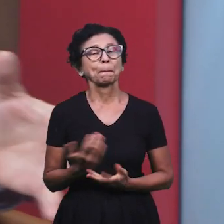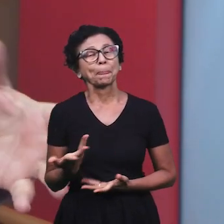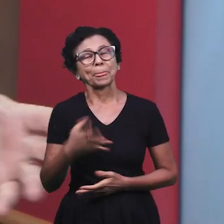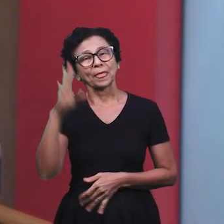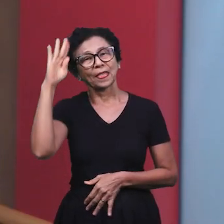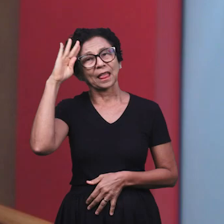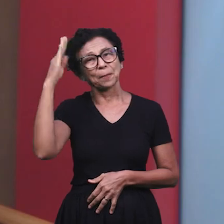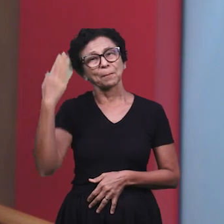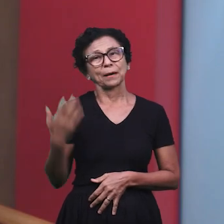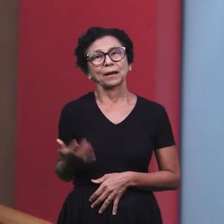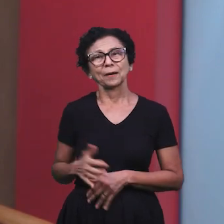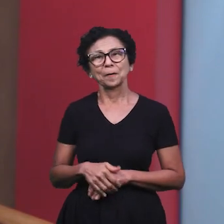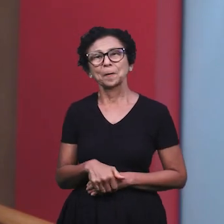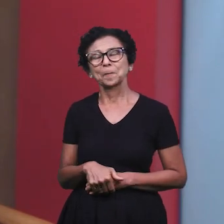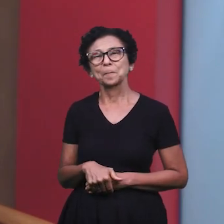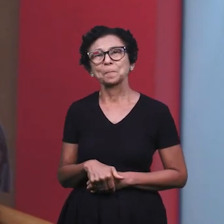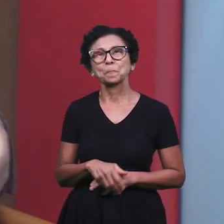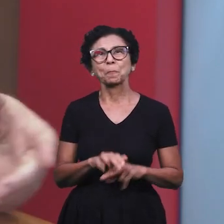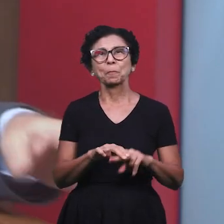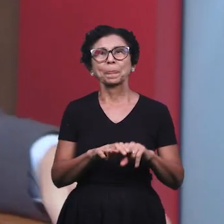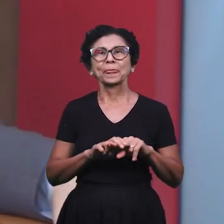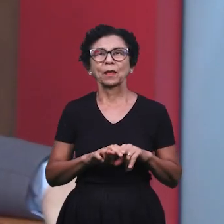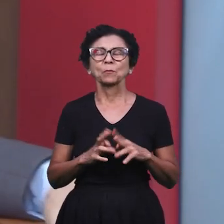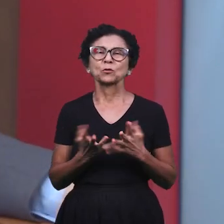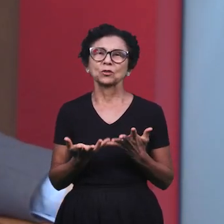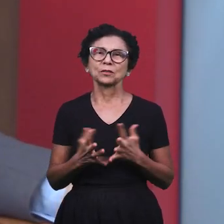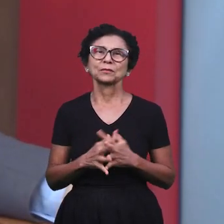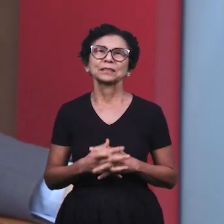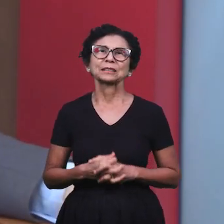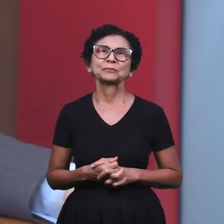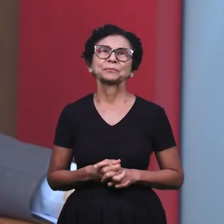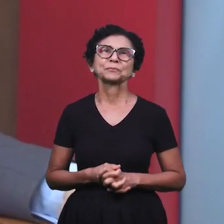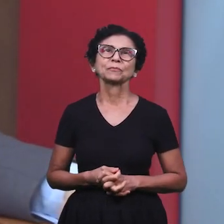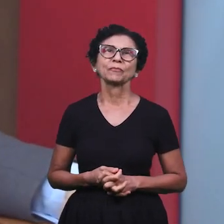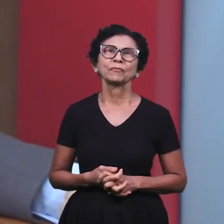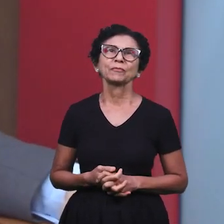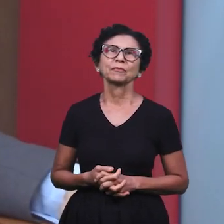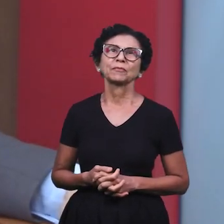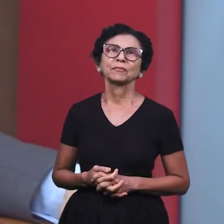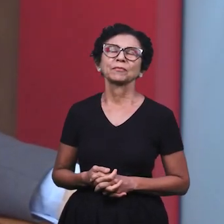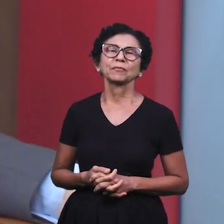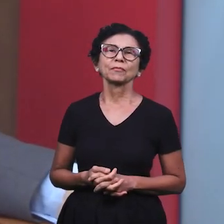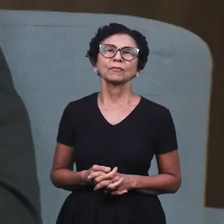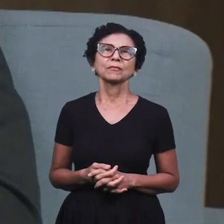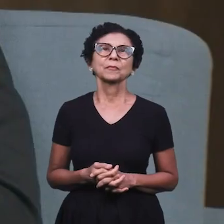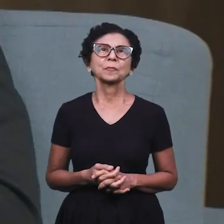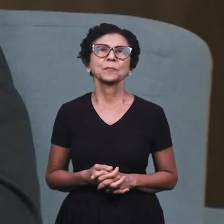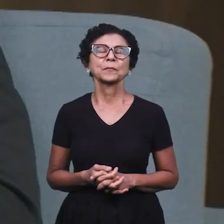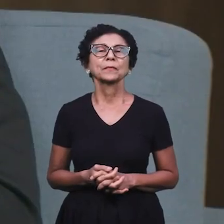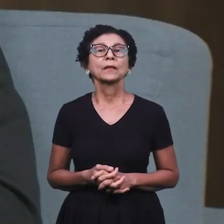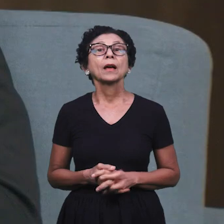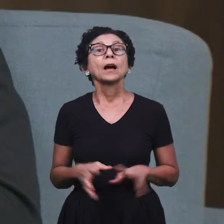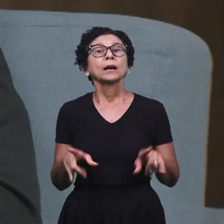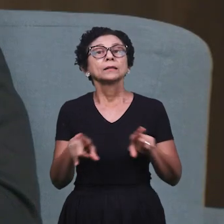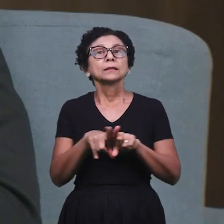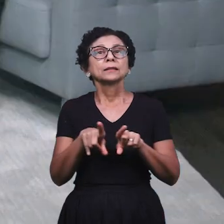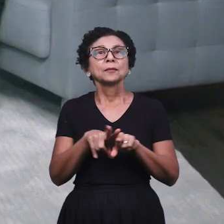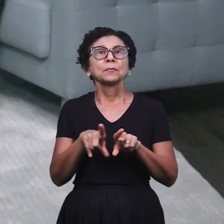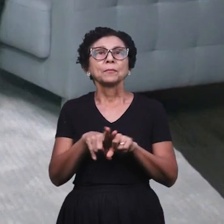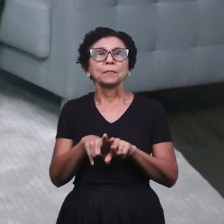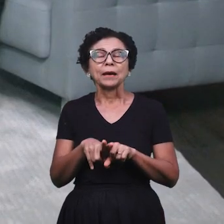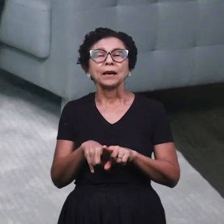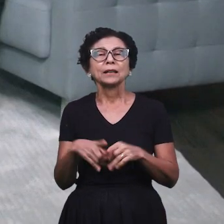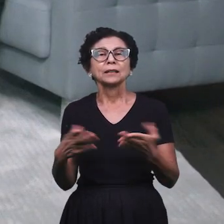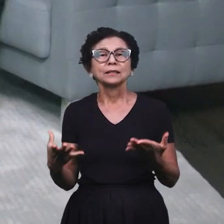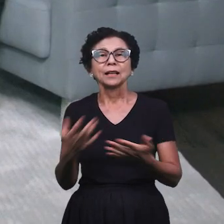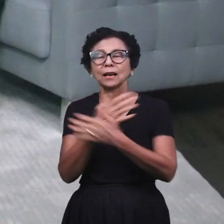principais maneiras ou motivos, né, para que se aproxime. Até após os cultos também. Dar um